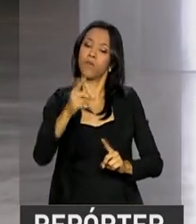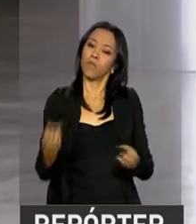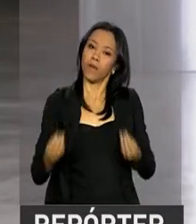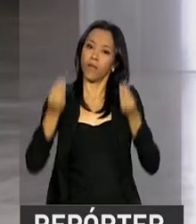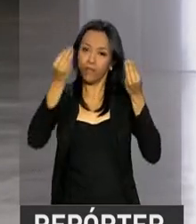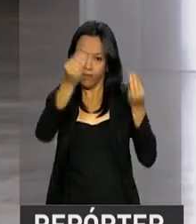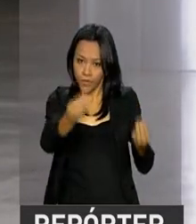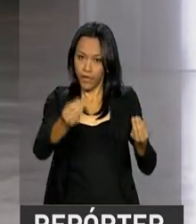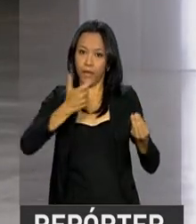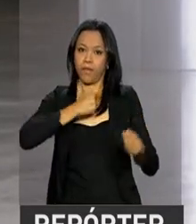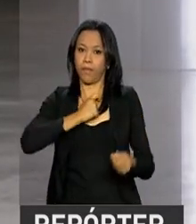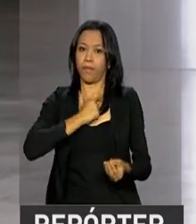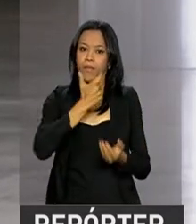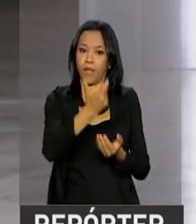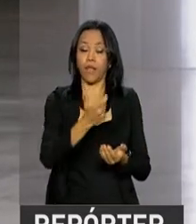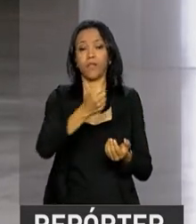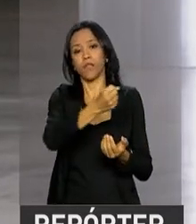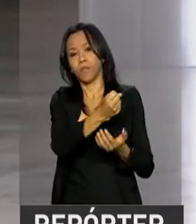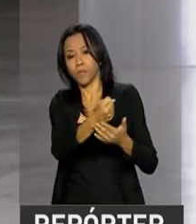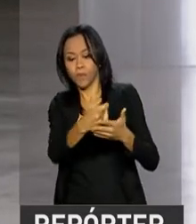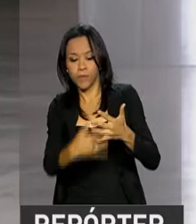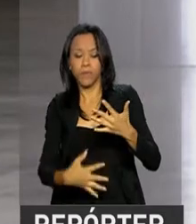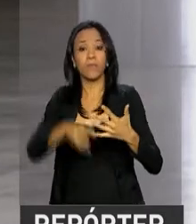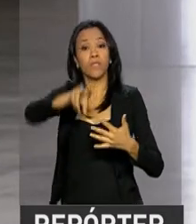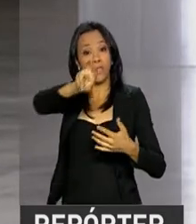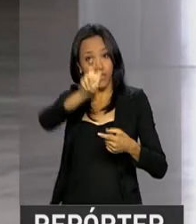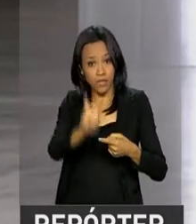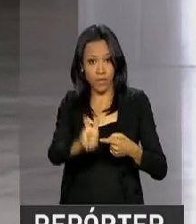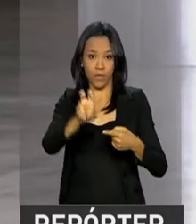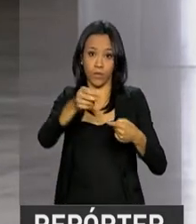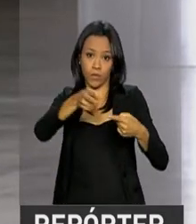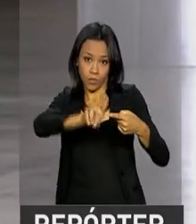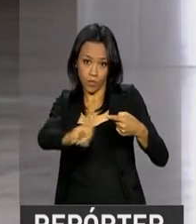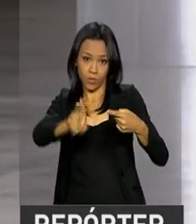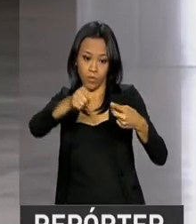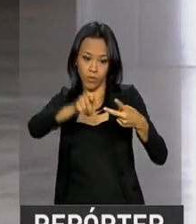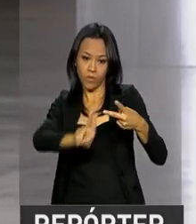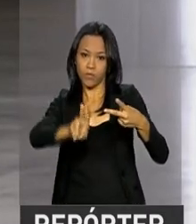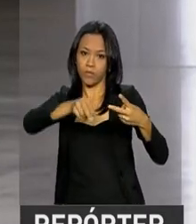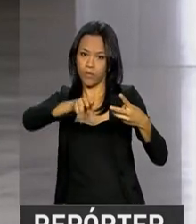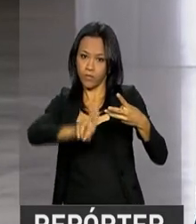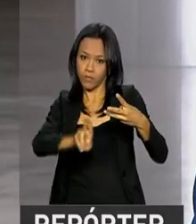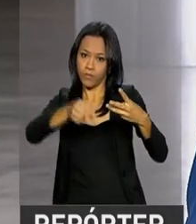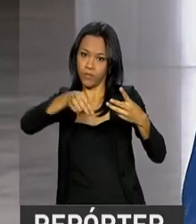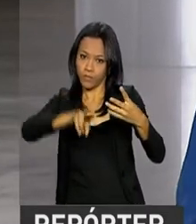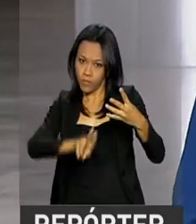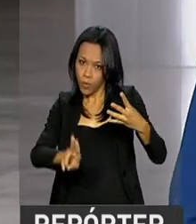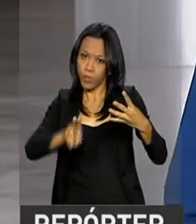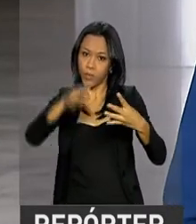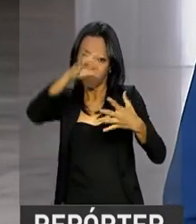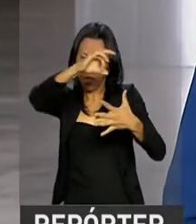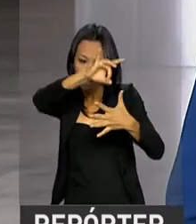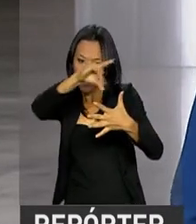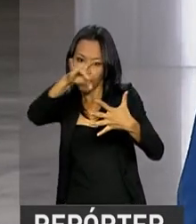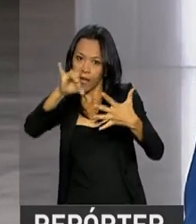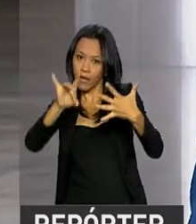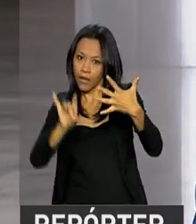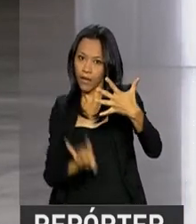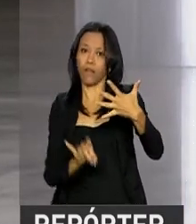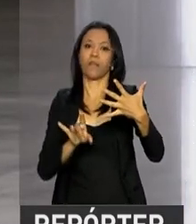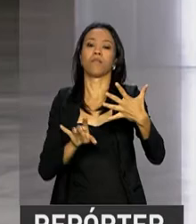ser concedida em cinco graus grã-cruz grande oficial comendador oficial e cavaleiro